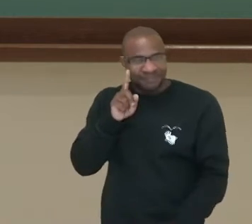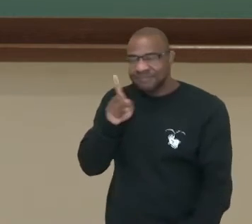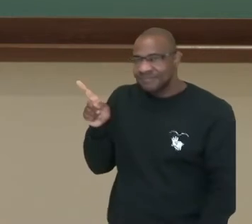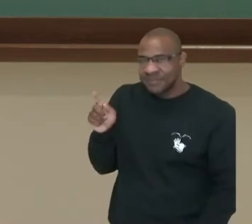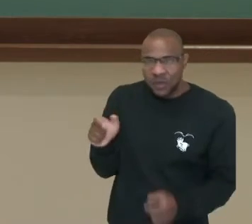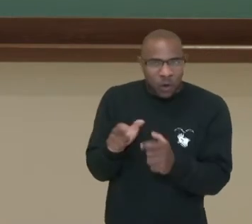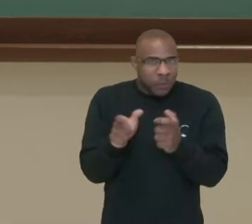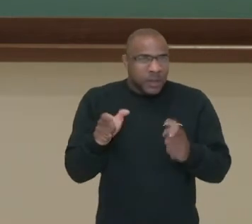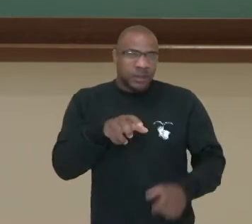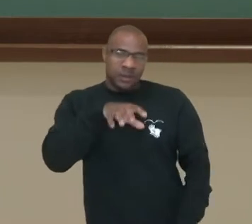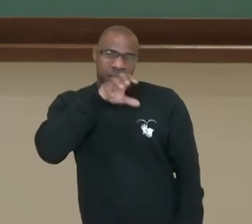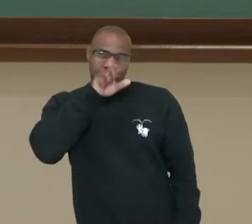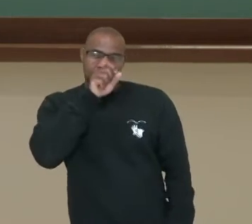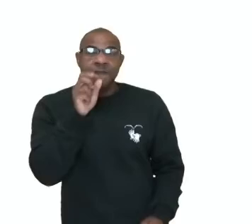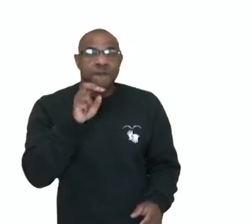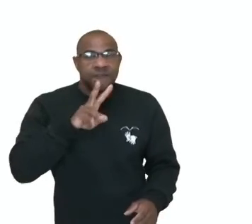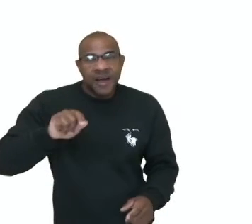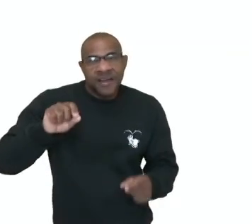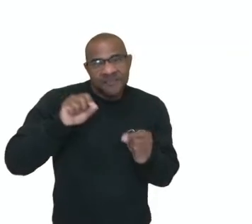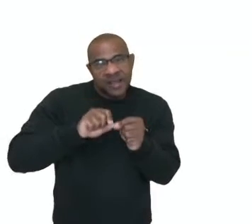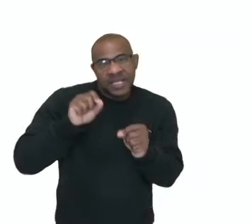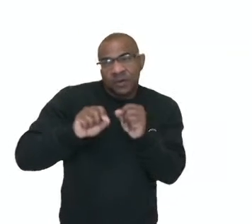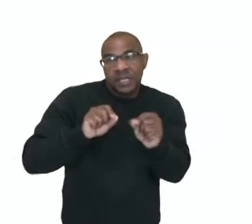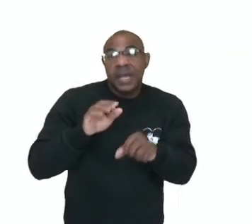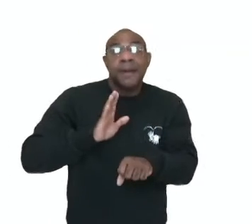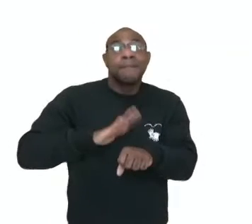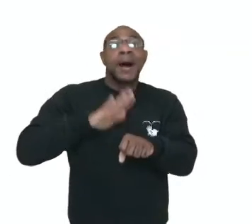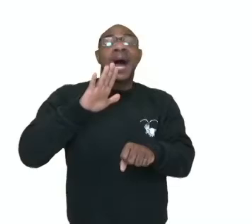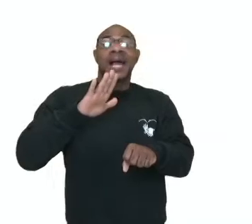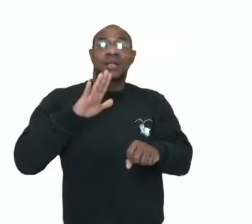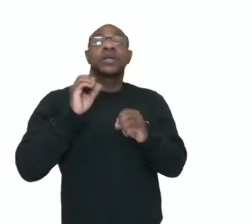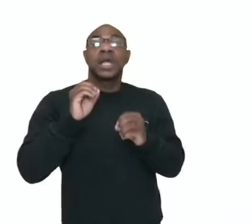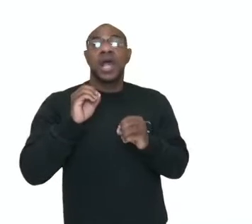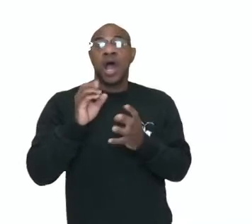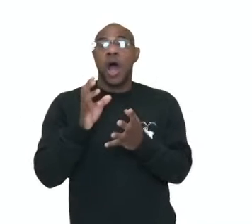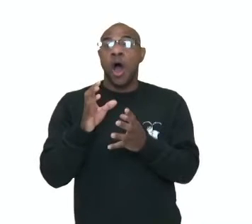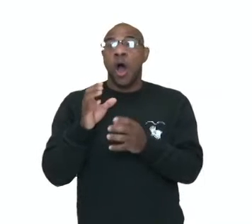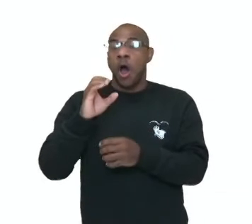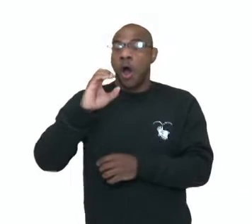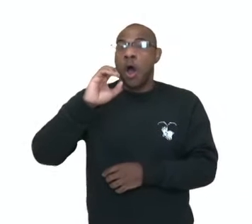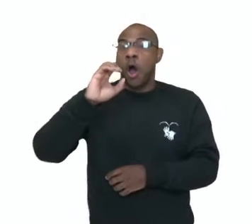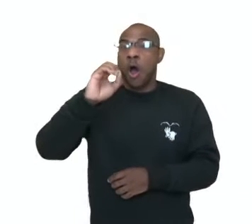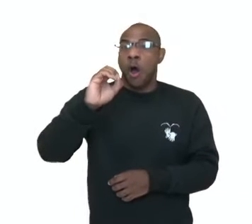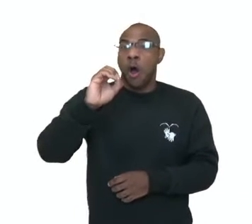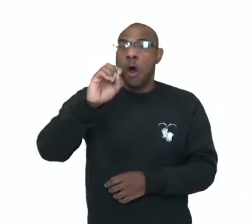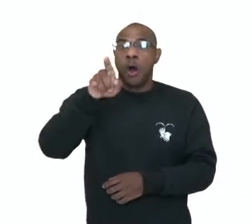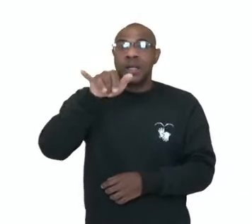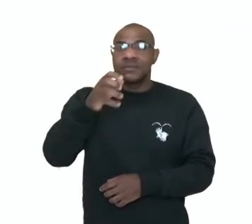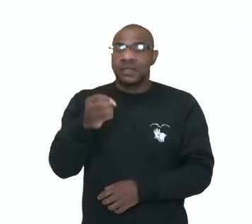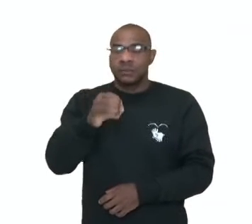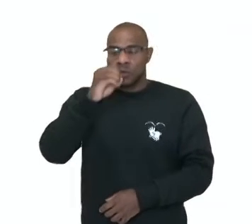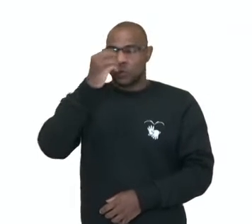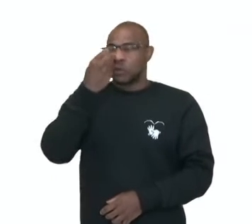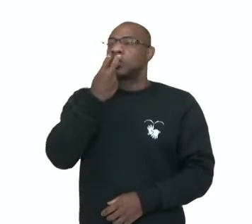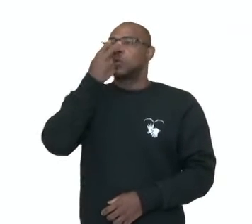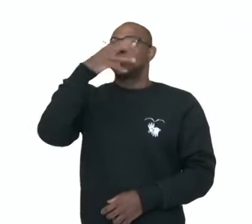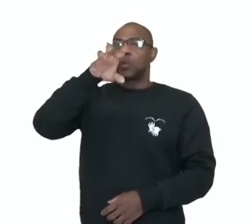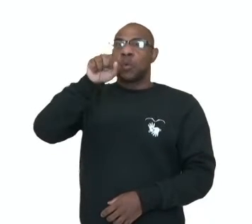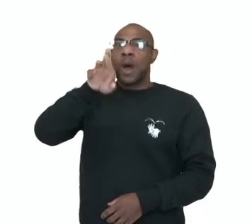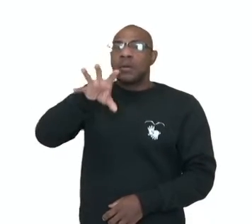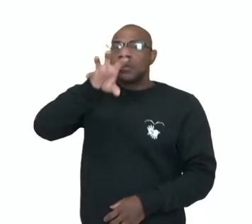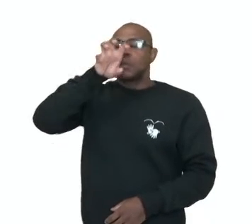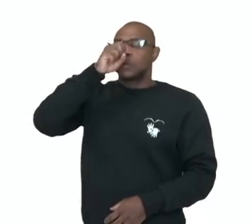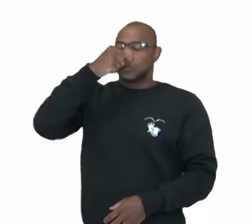aumento respiratório ele vai fazer, né, com que mais oxigênio chegue nos músculos. E isso é muito importante, né, para facilitar ali a